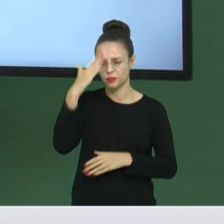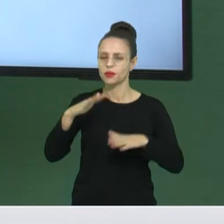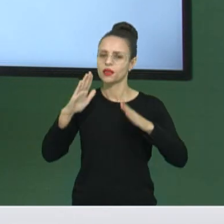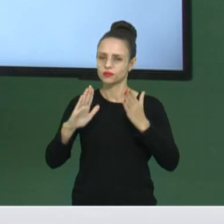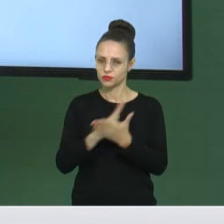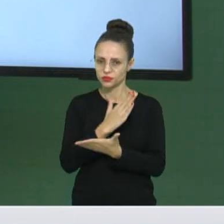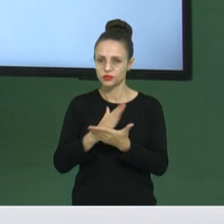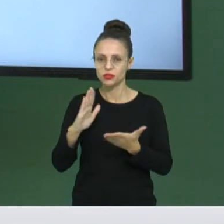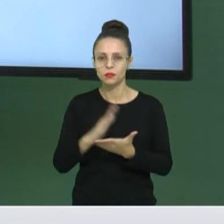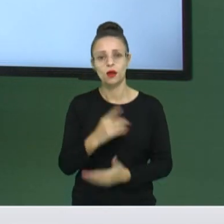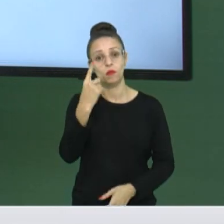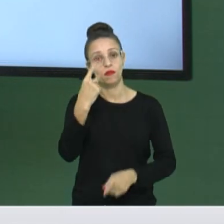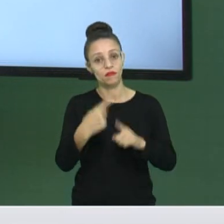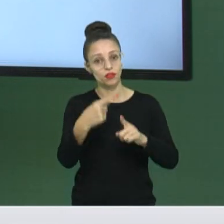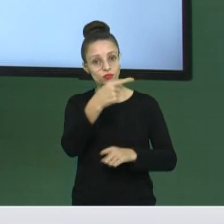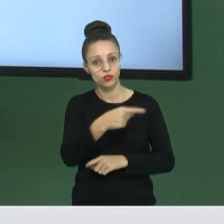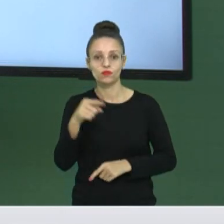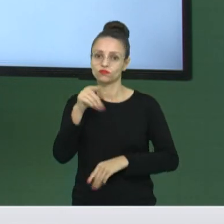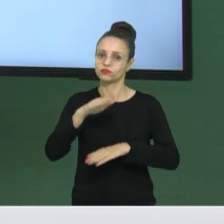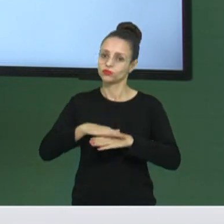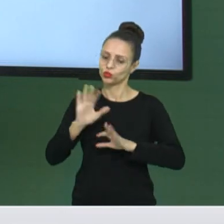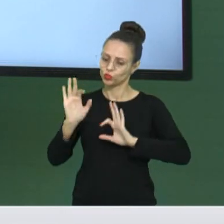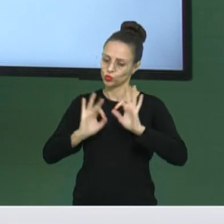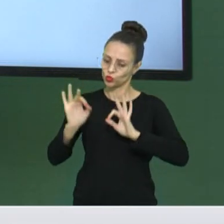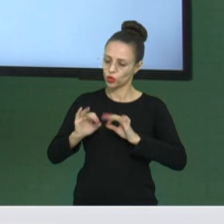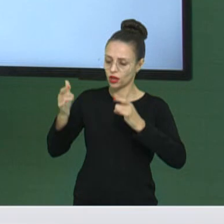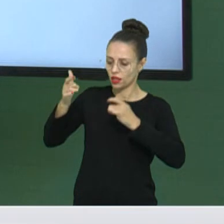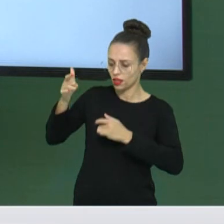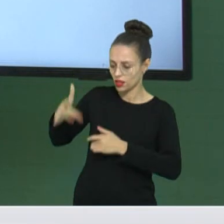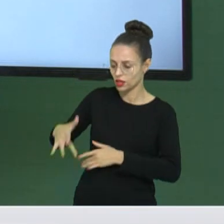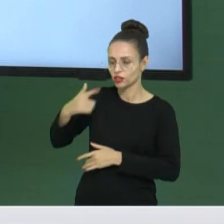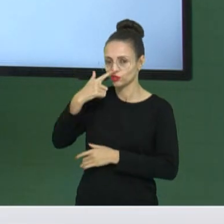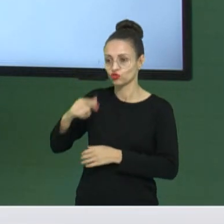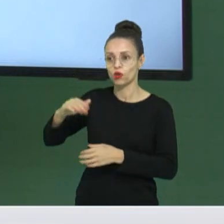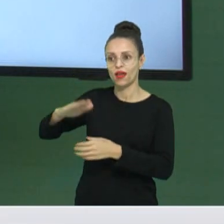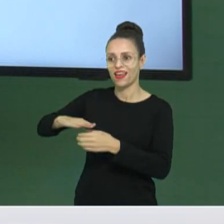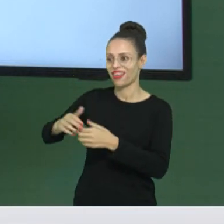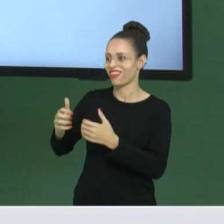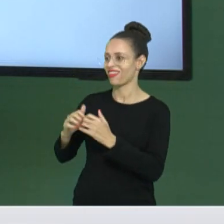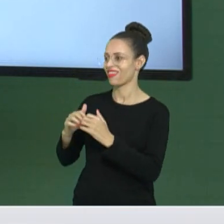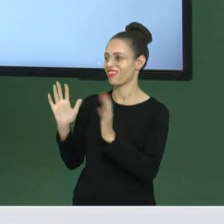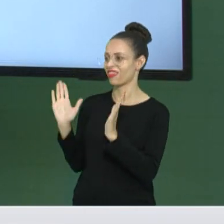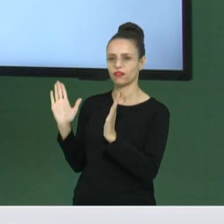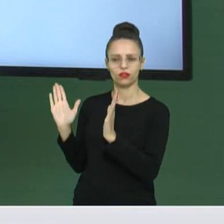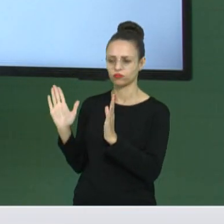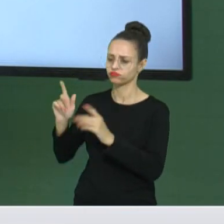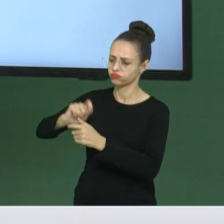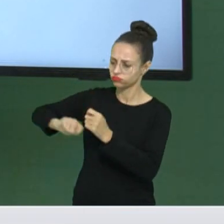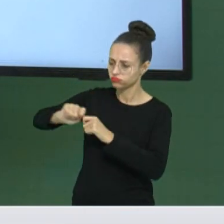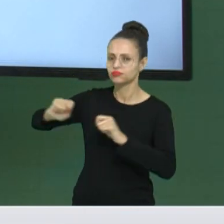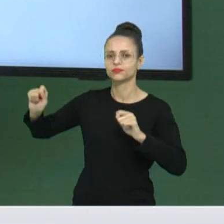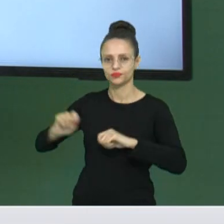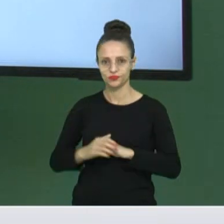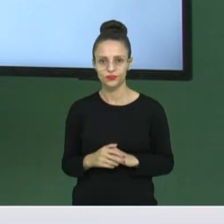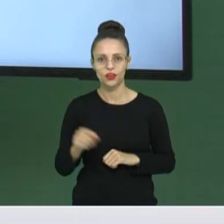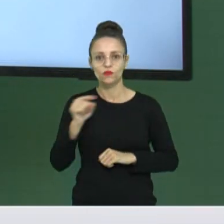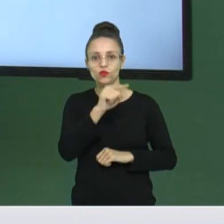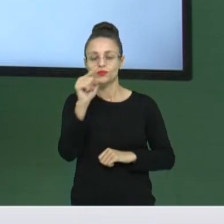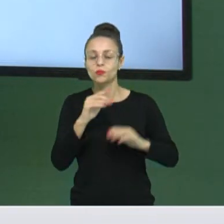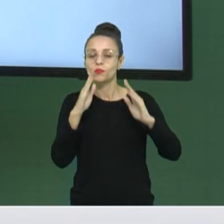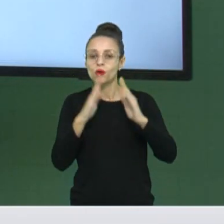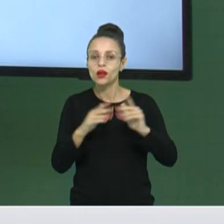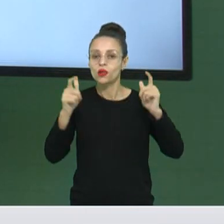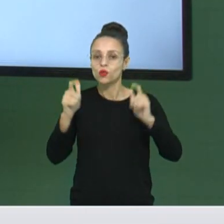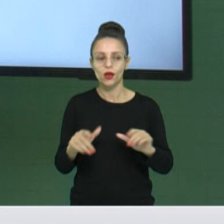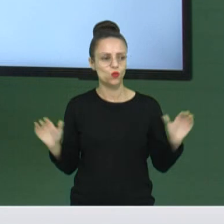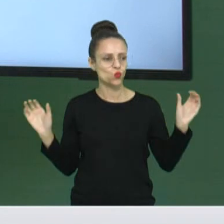coleta é feita uma vez por semana. Você tem que organizar esse lixo para que ele não fique aberto e exposto lá, né? Se você mora num lugar onde